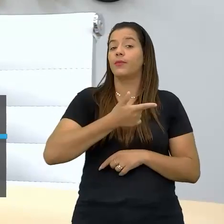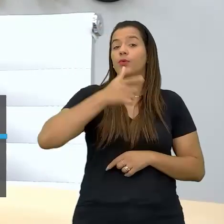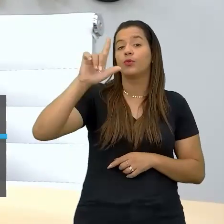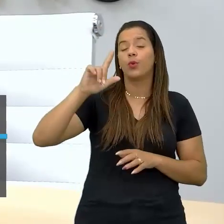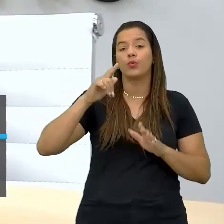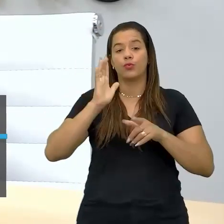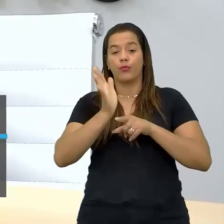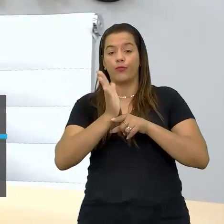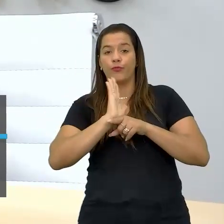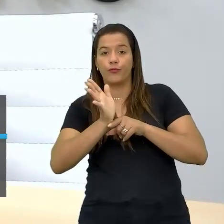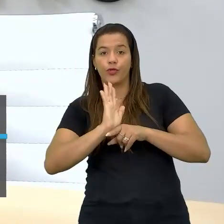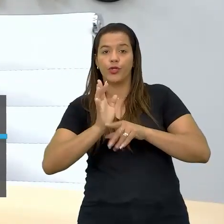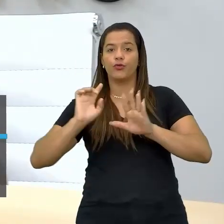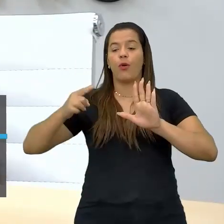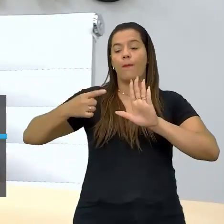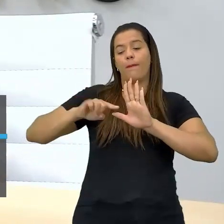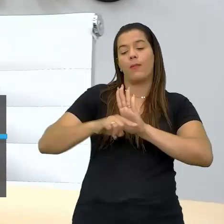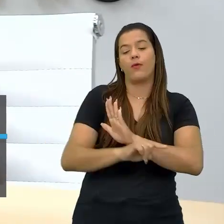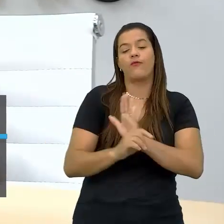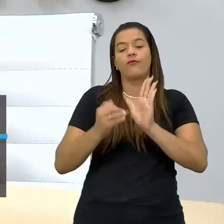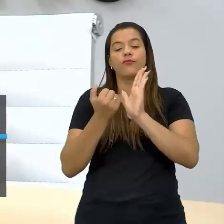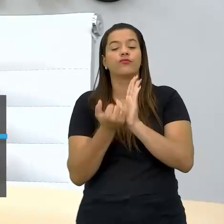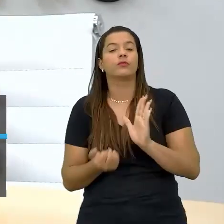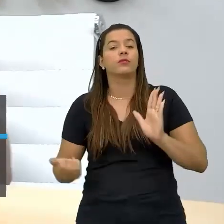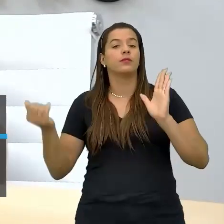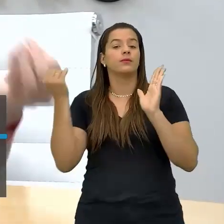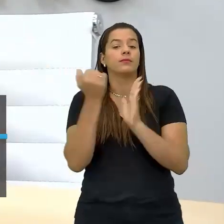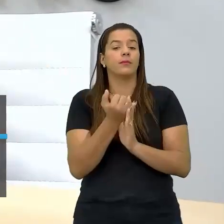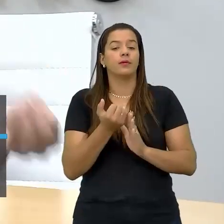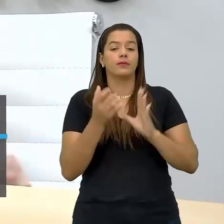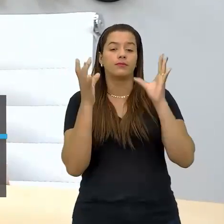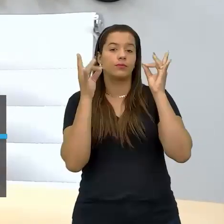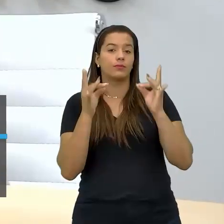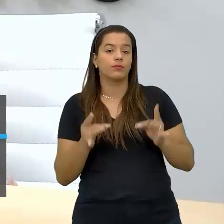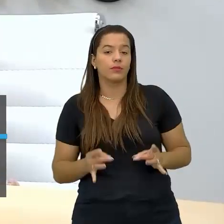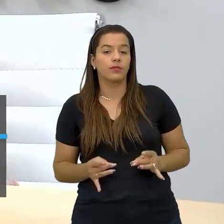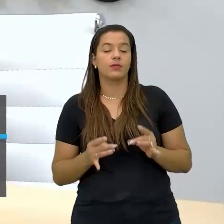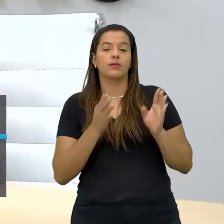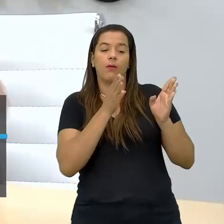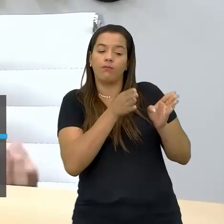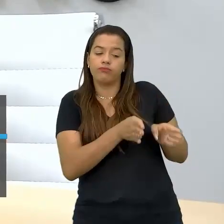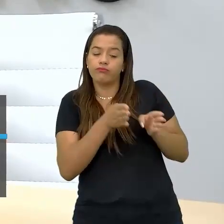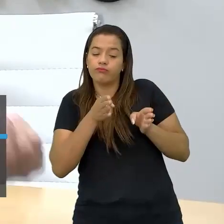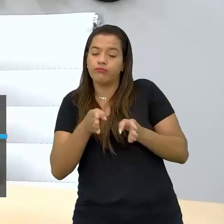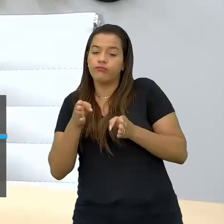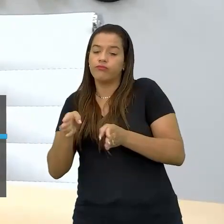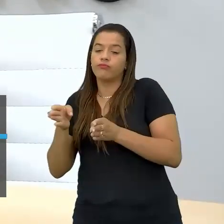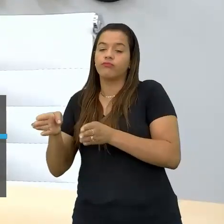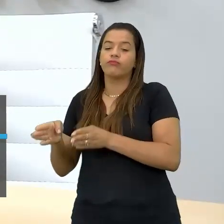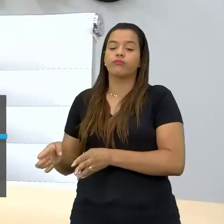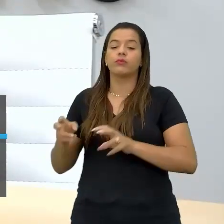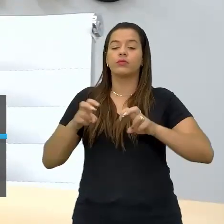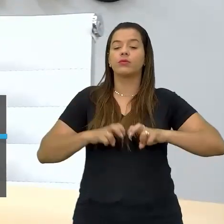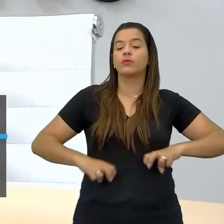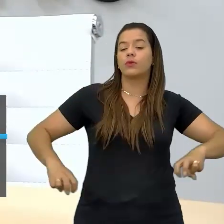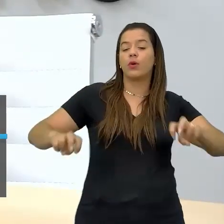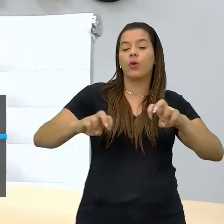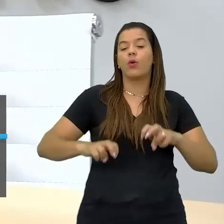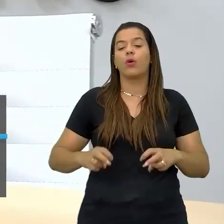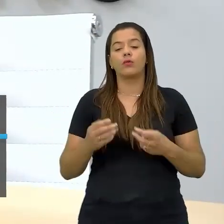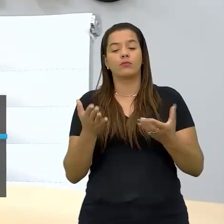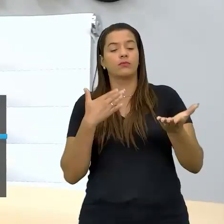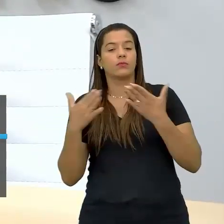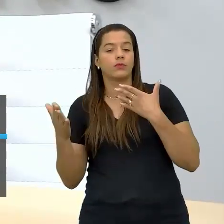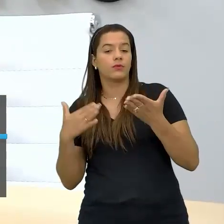outros vídeos, né, mais específicos, mais detalhados, de acordo aí com o debate com os estudantes, com a roda de conversa, o que for mais